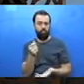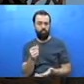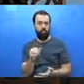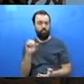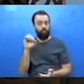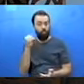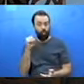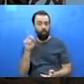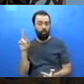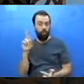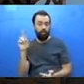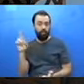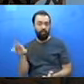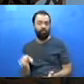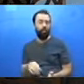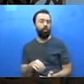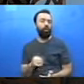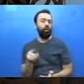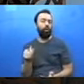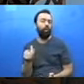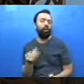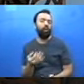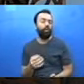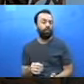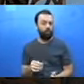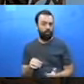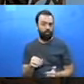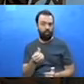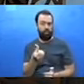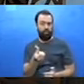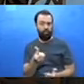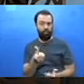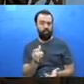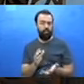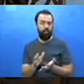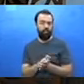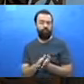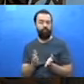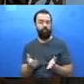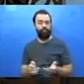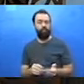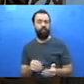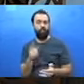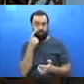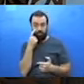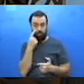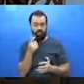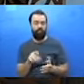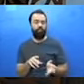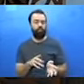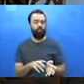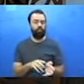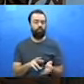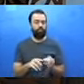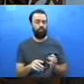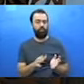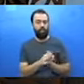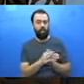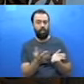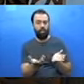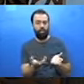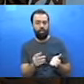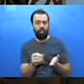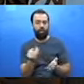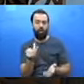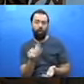preço de seis cadernos custará 16. Observe que dobramos o número de cadernos e também dobramos